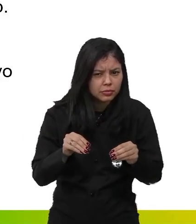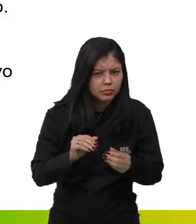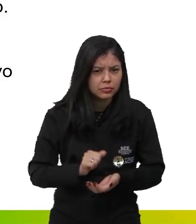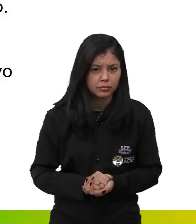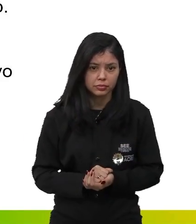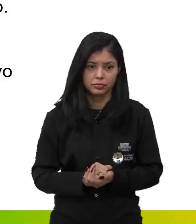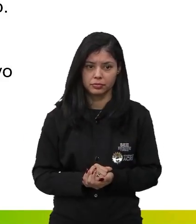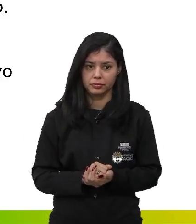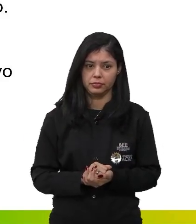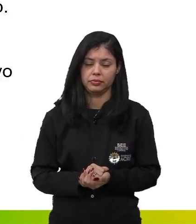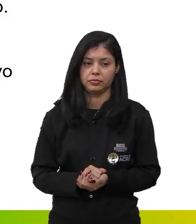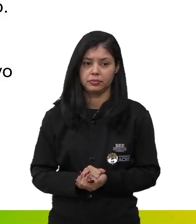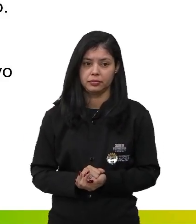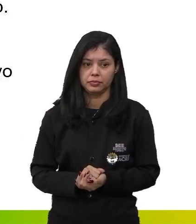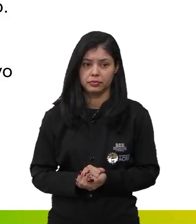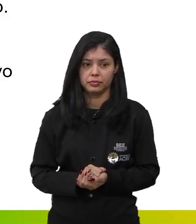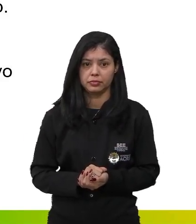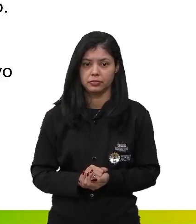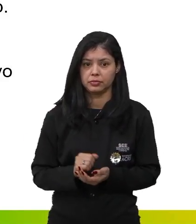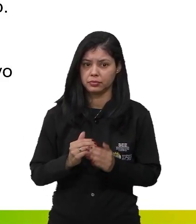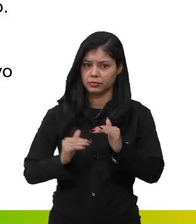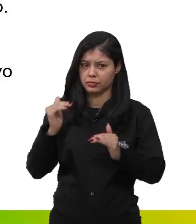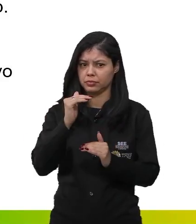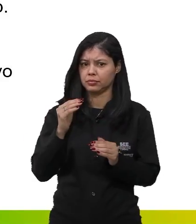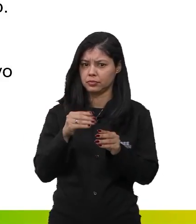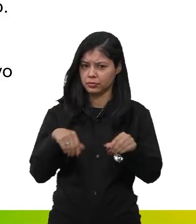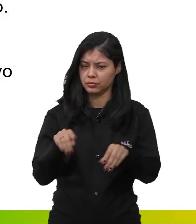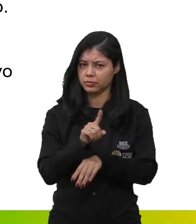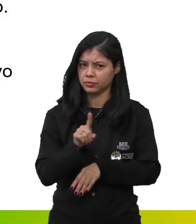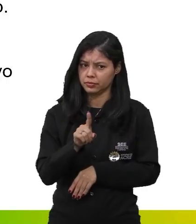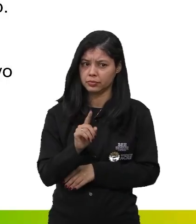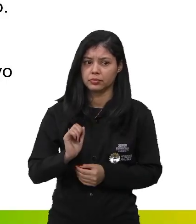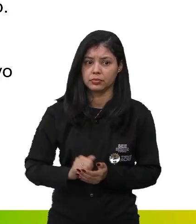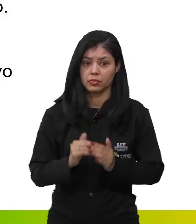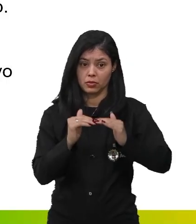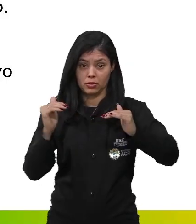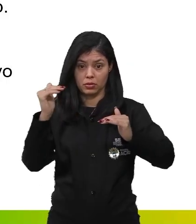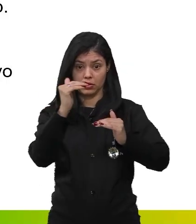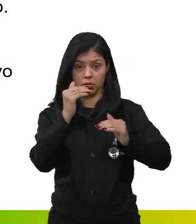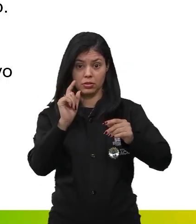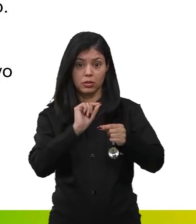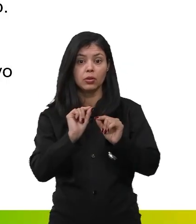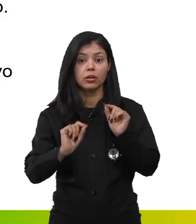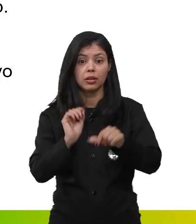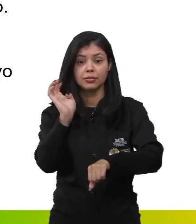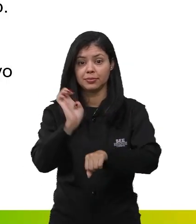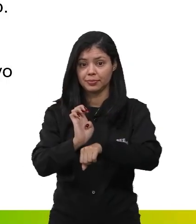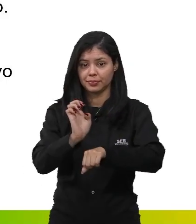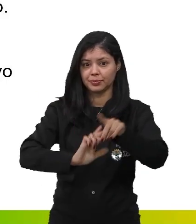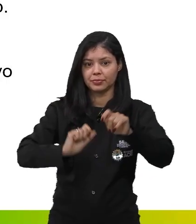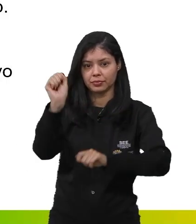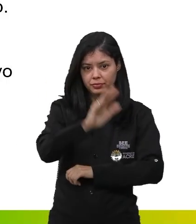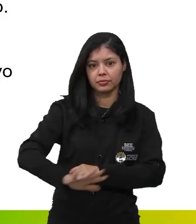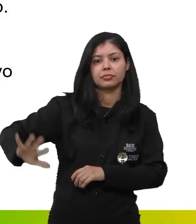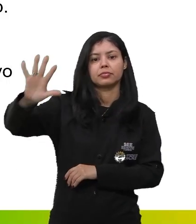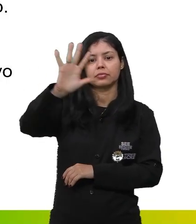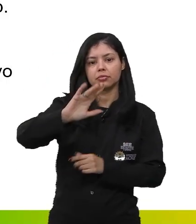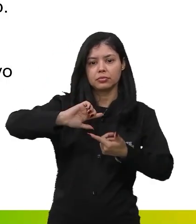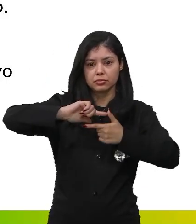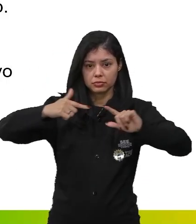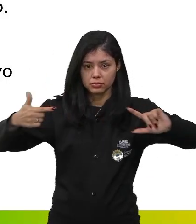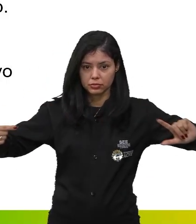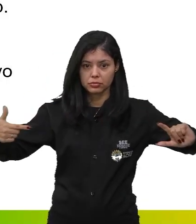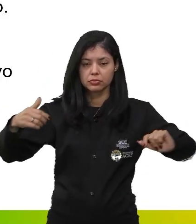territórios? Não era a soberania da Igreja, era a soberania dos Estados nacionais modernos